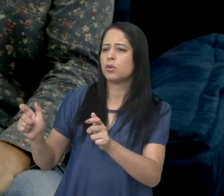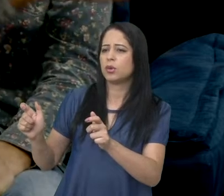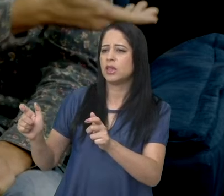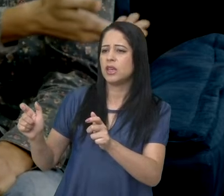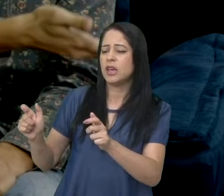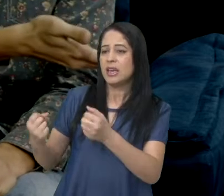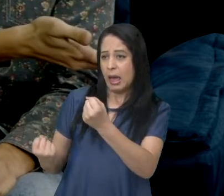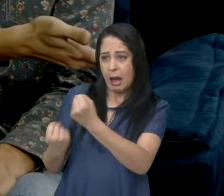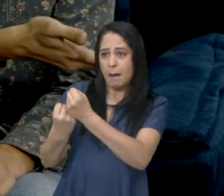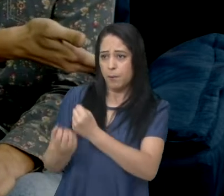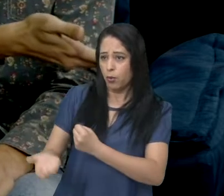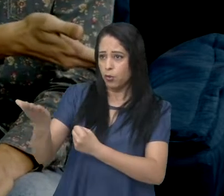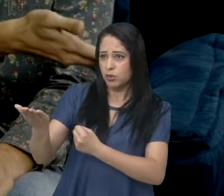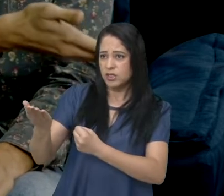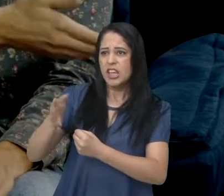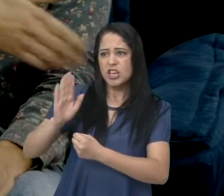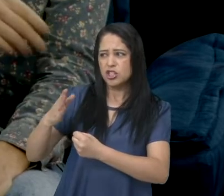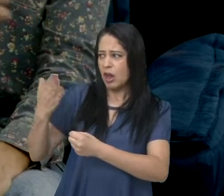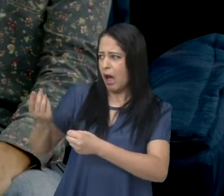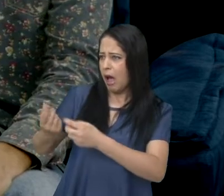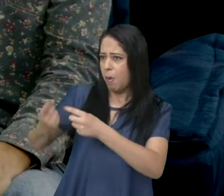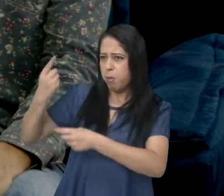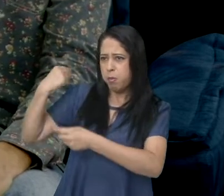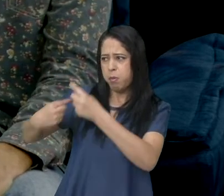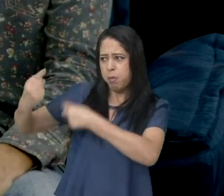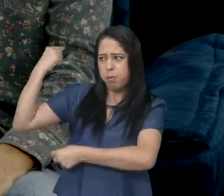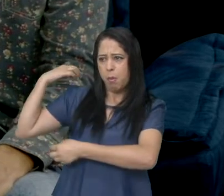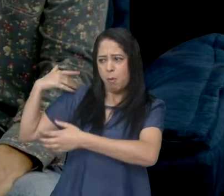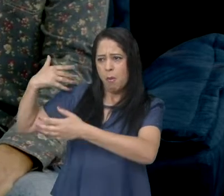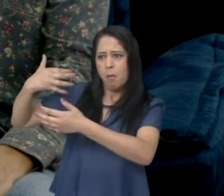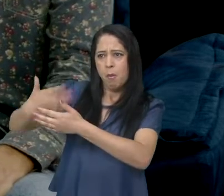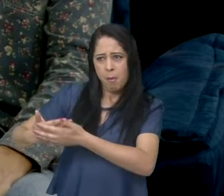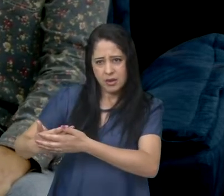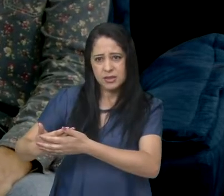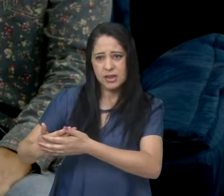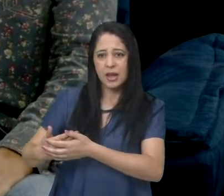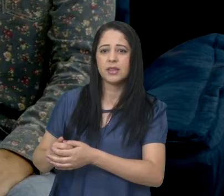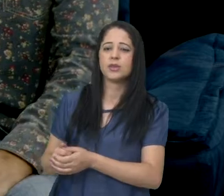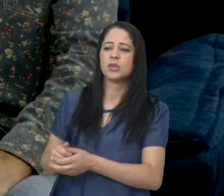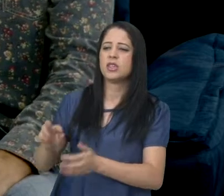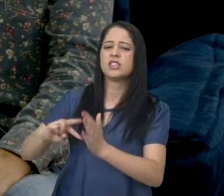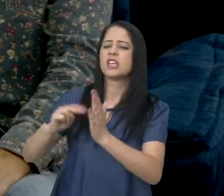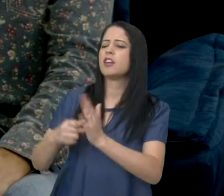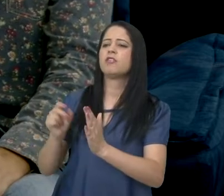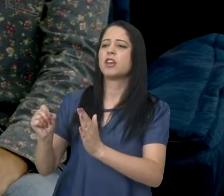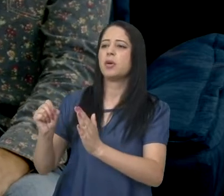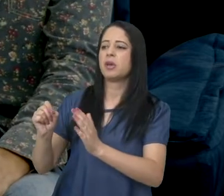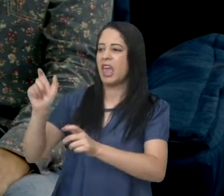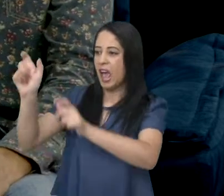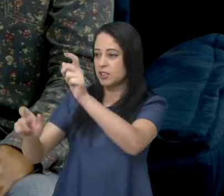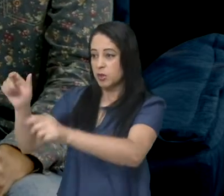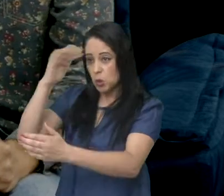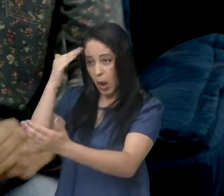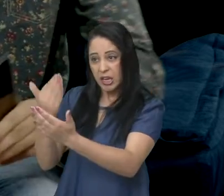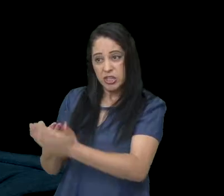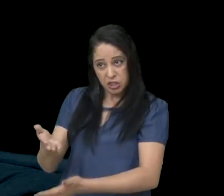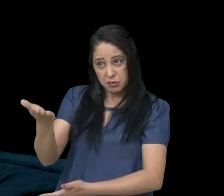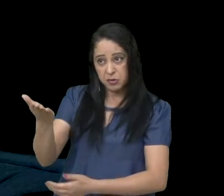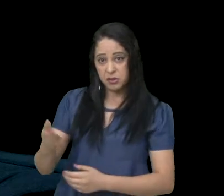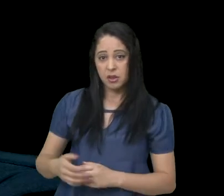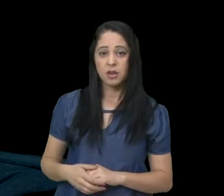mesmo desde o movimento estudantil. Você acha que você está há tanto tempo na Câmara também é uma resposta dessas pessoas que acreditam em você há tanto